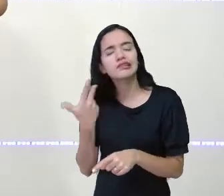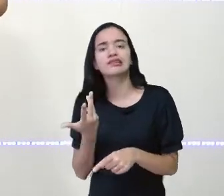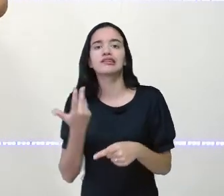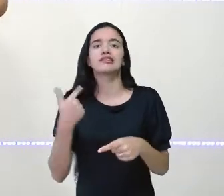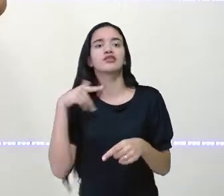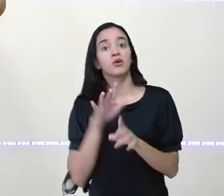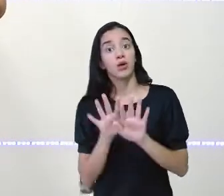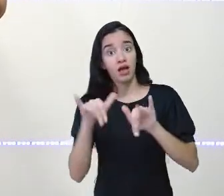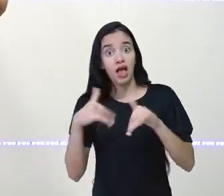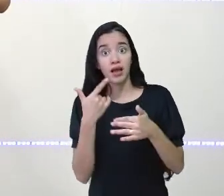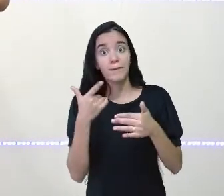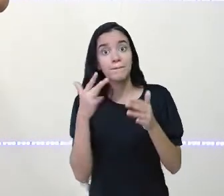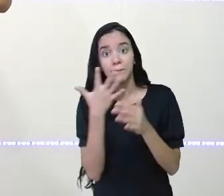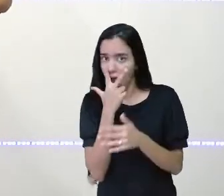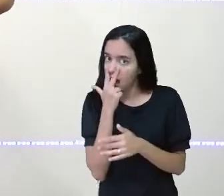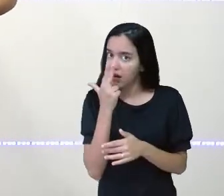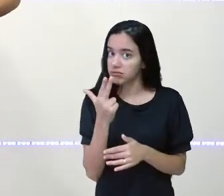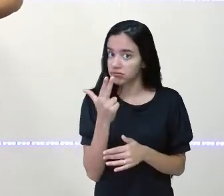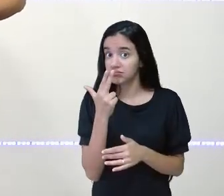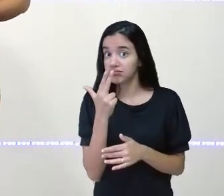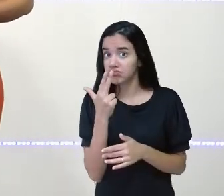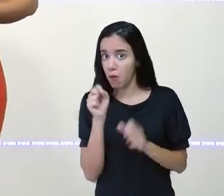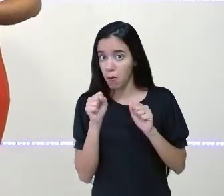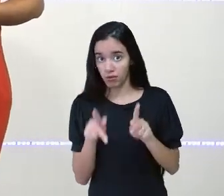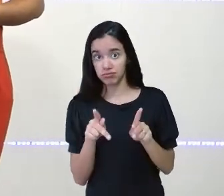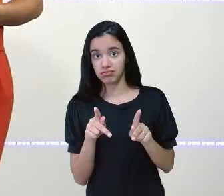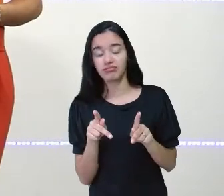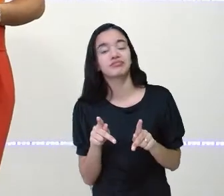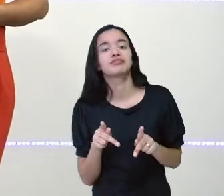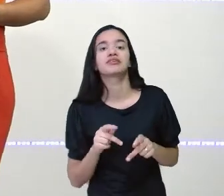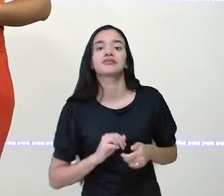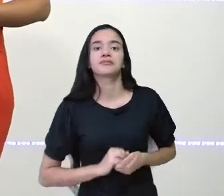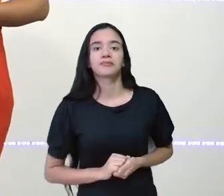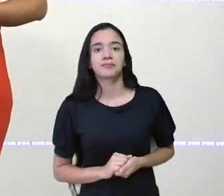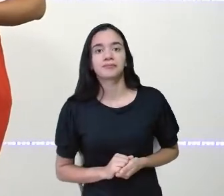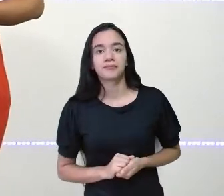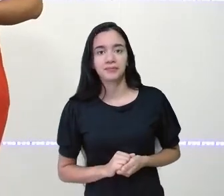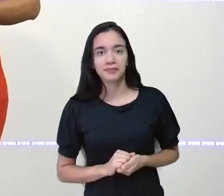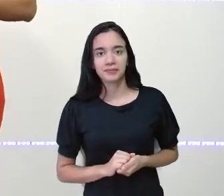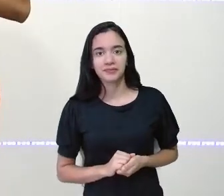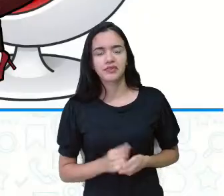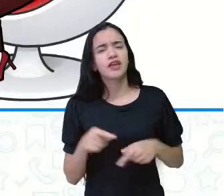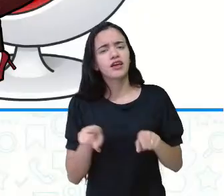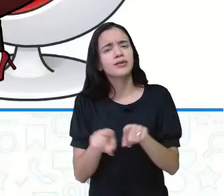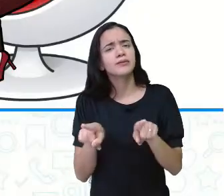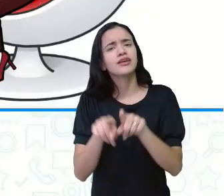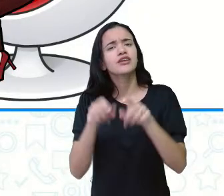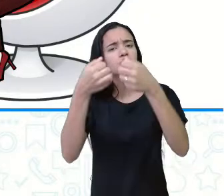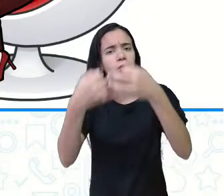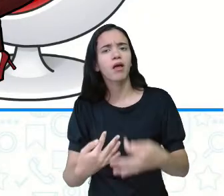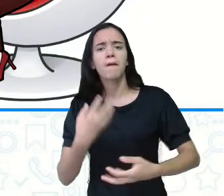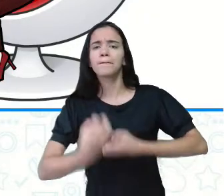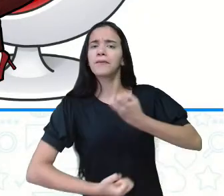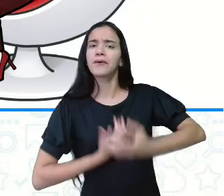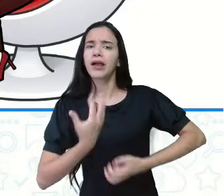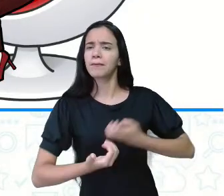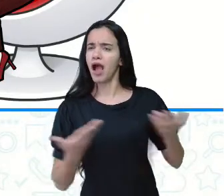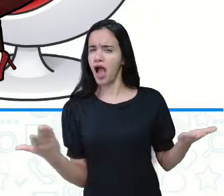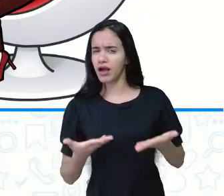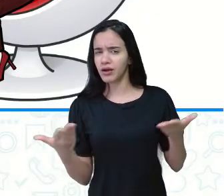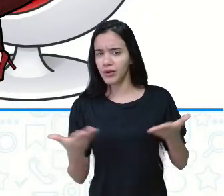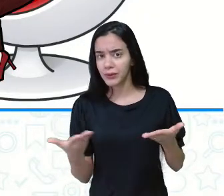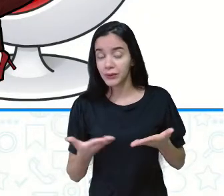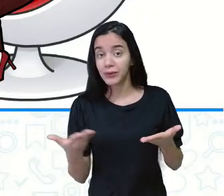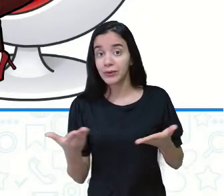som final, elas se parecem, tá certo? E já falamos sobre poemas, agora